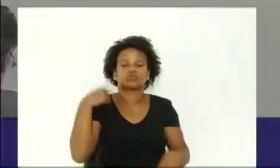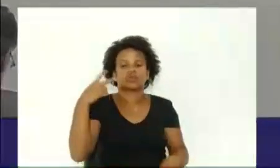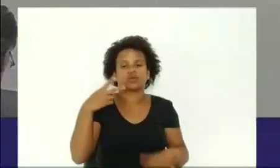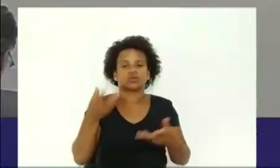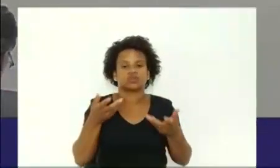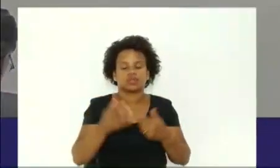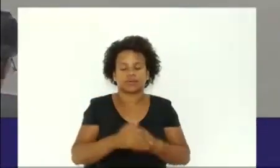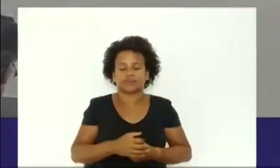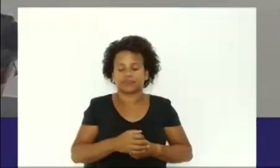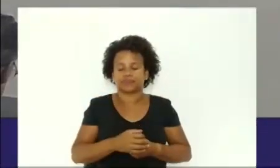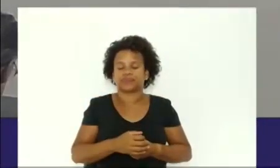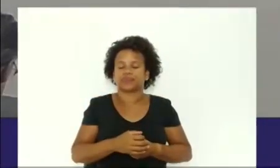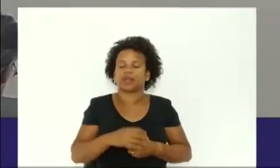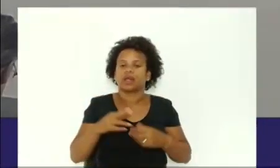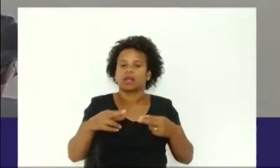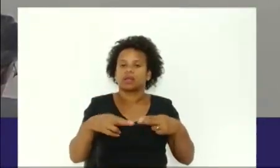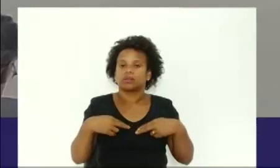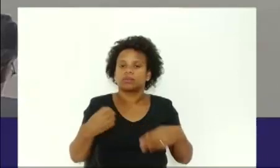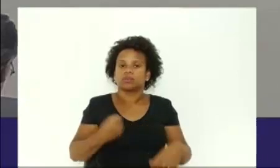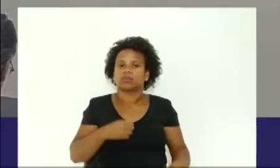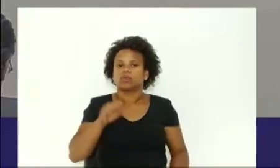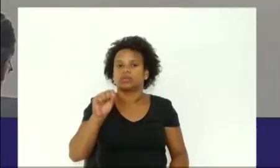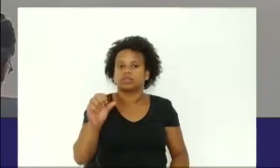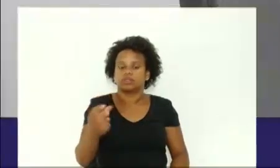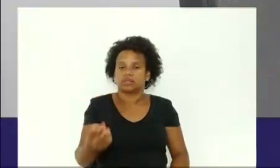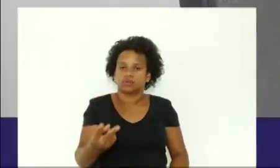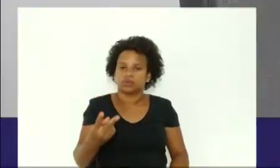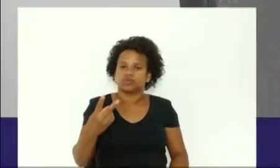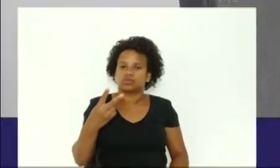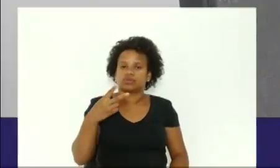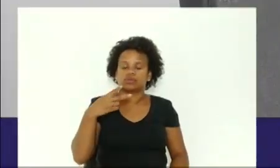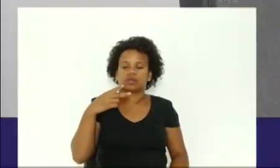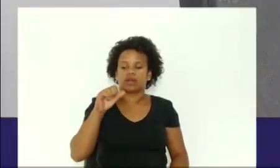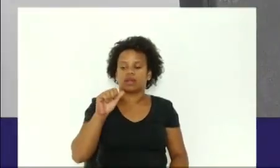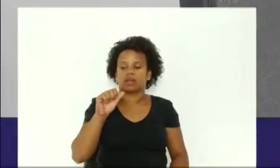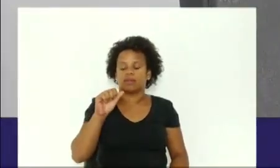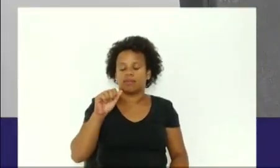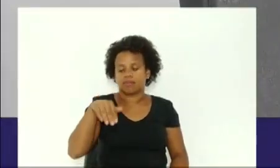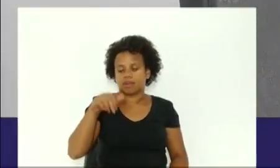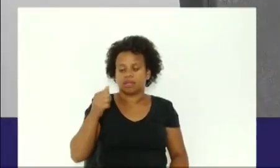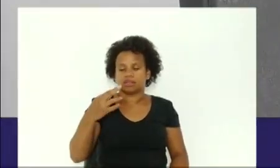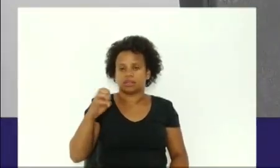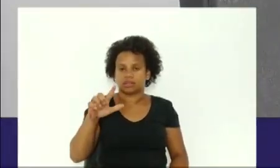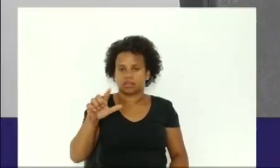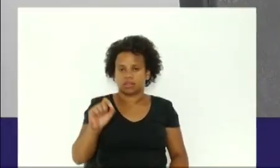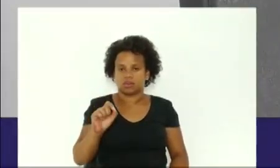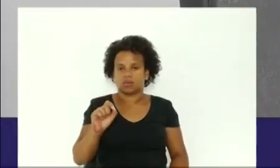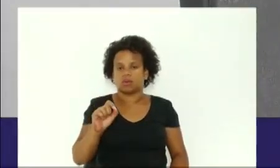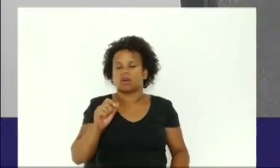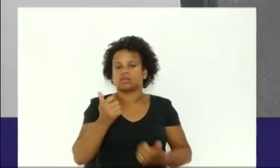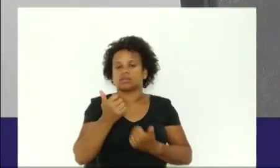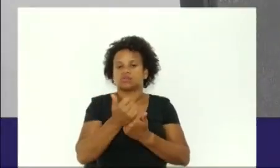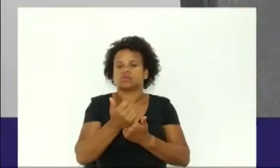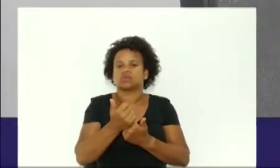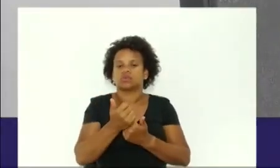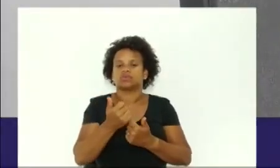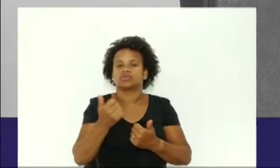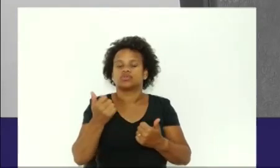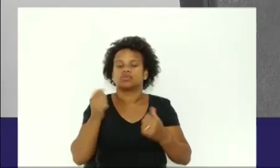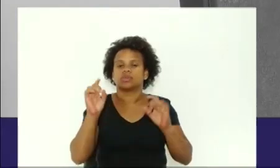Requerimento número 82, de autoria do vereador Marcelo Sleiman, assessor especial de políticas de inclusão.